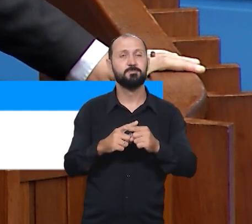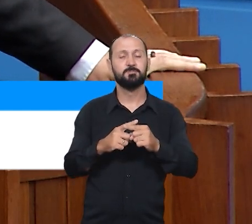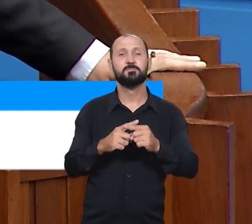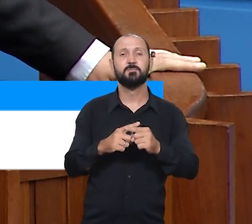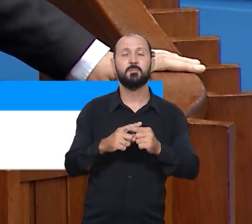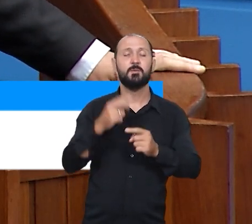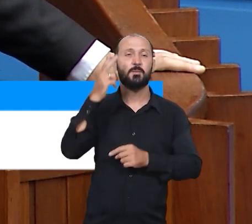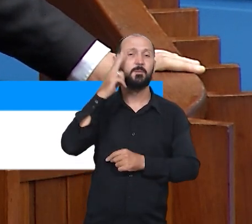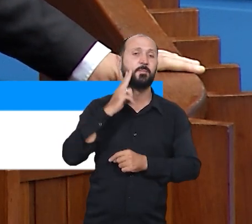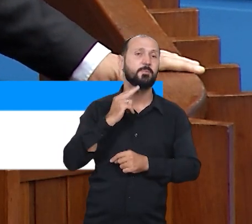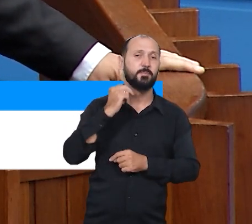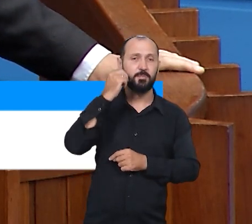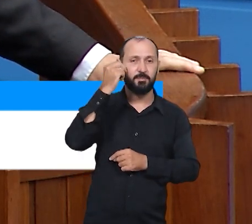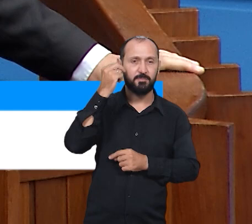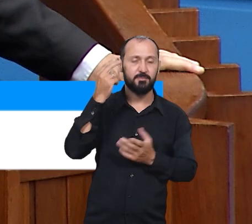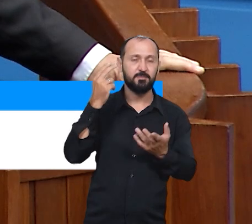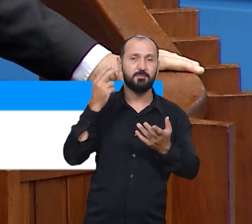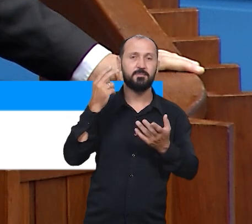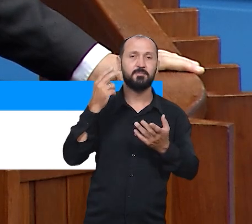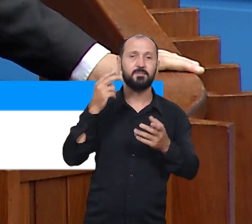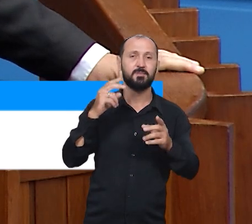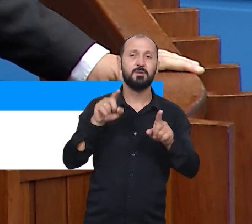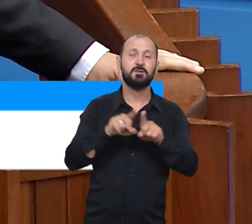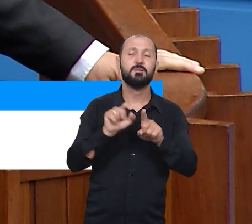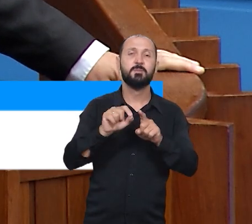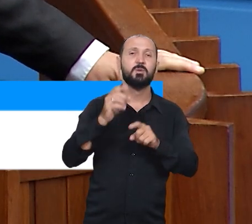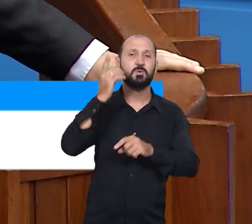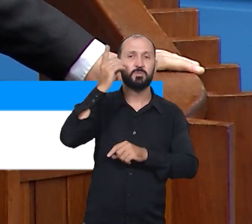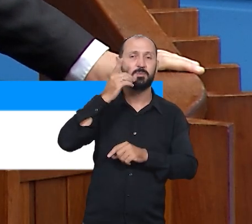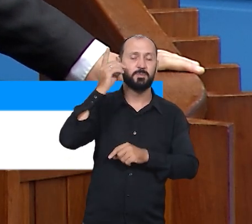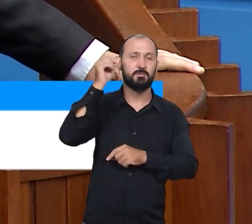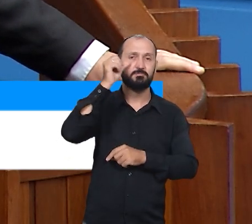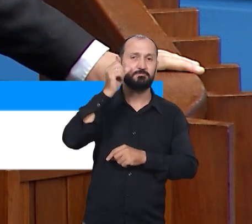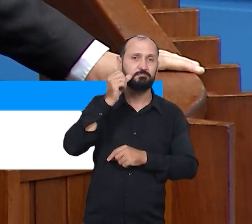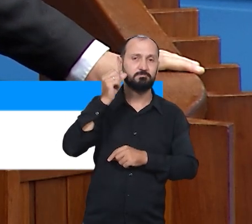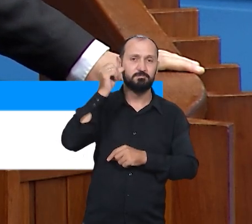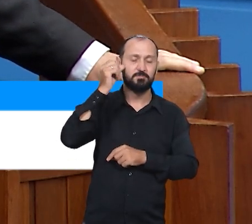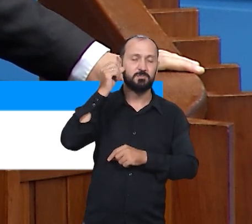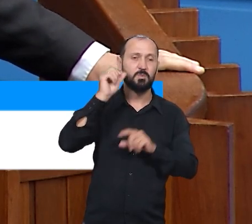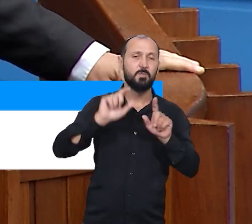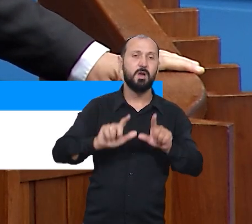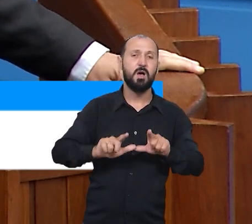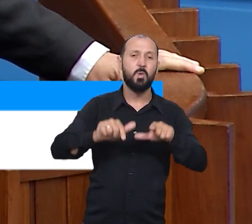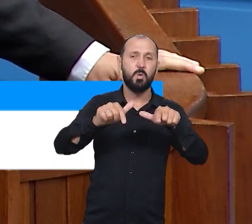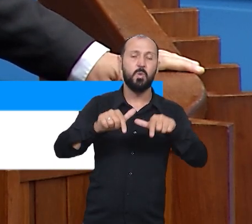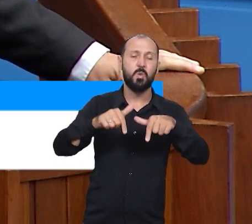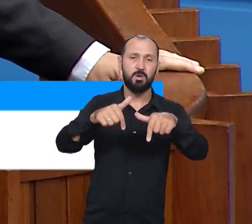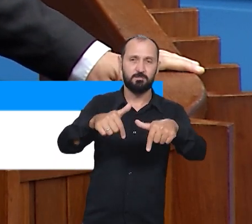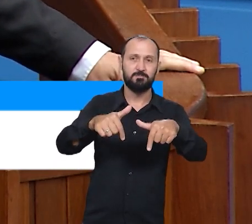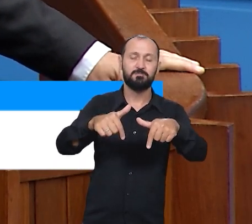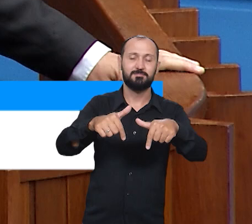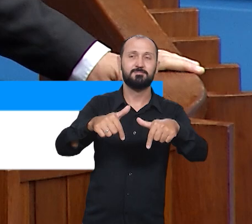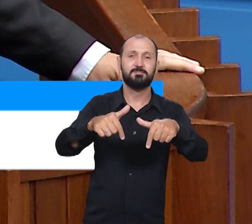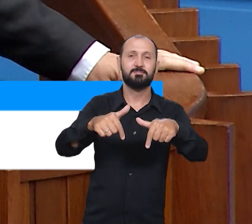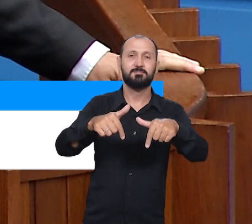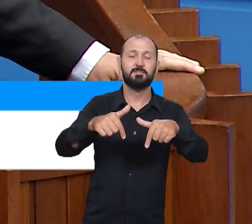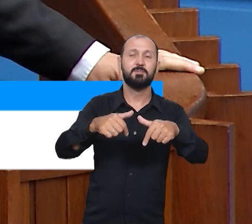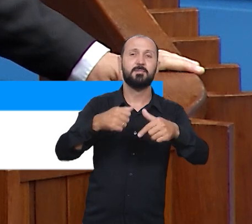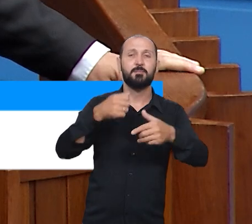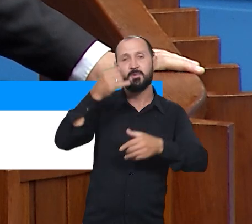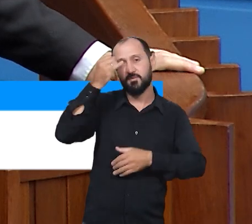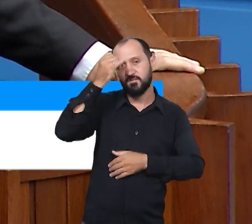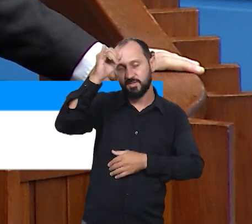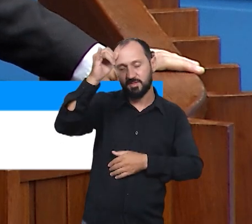públicos para negros, e o deputado Amarildo fazia uma luta bastante destacada